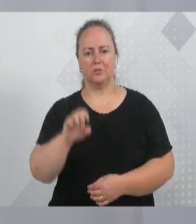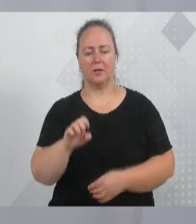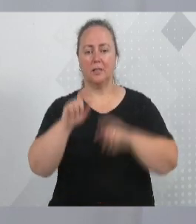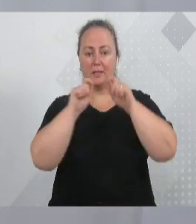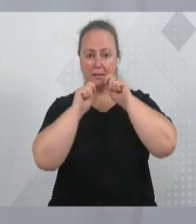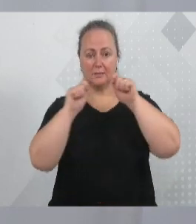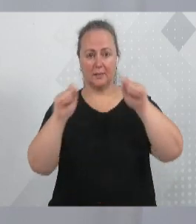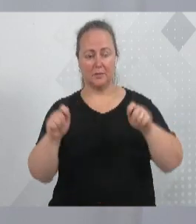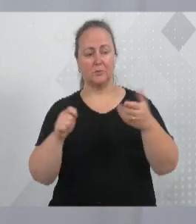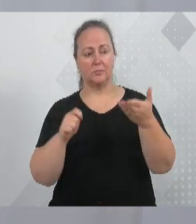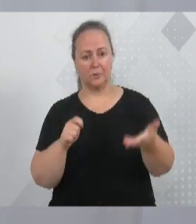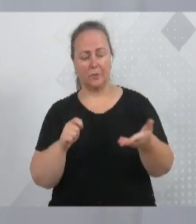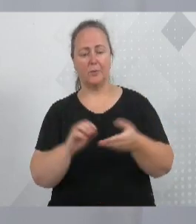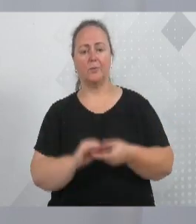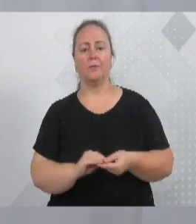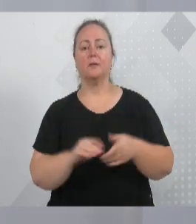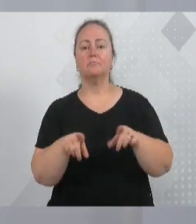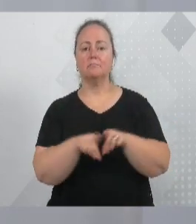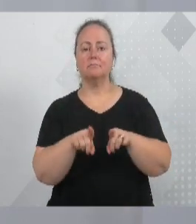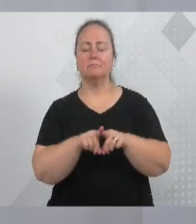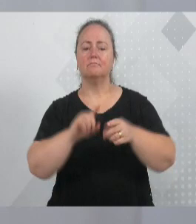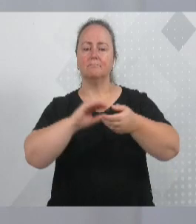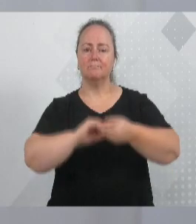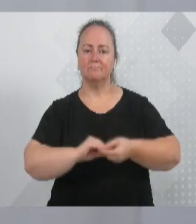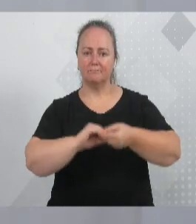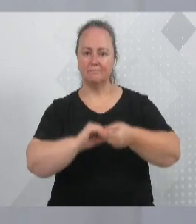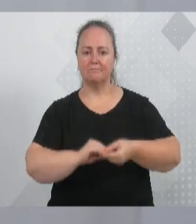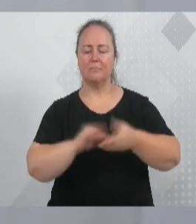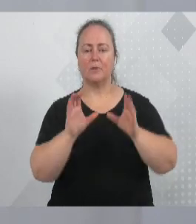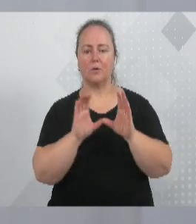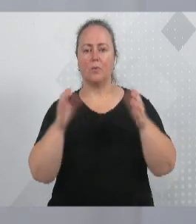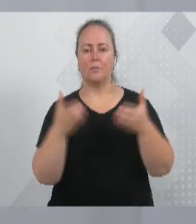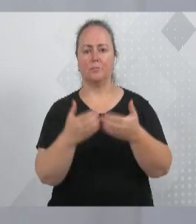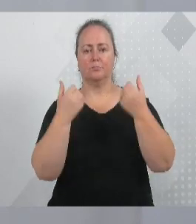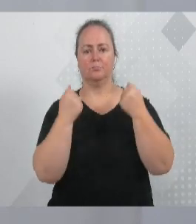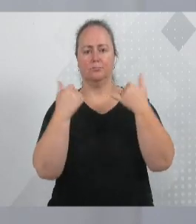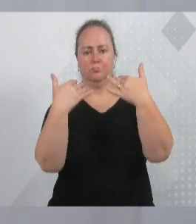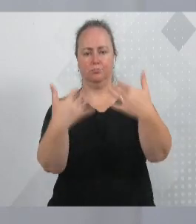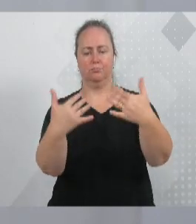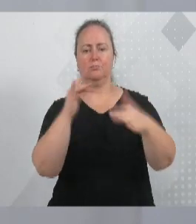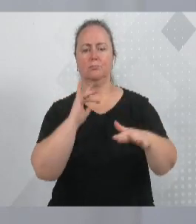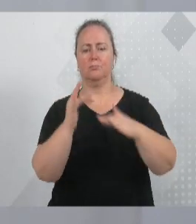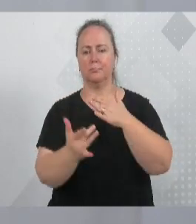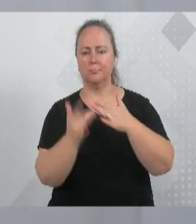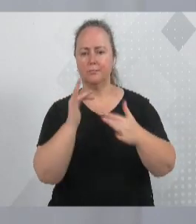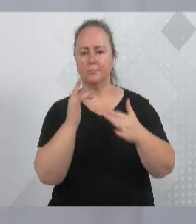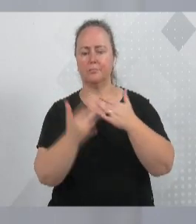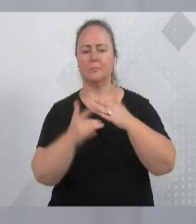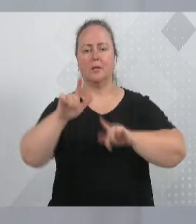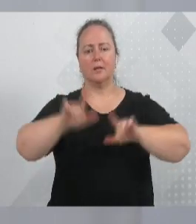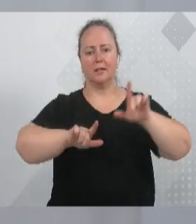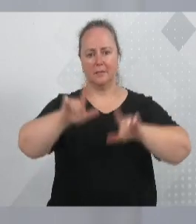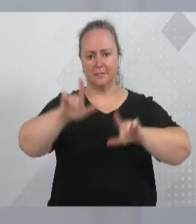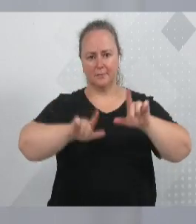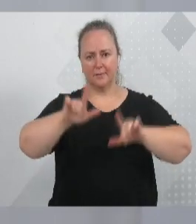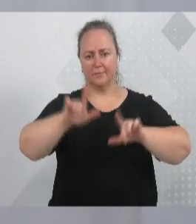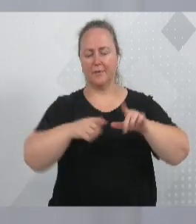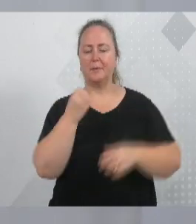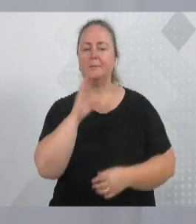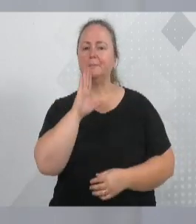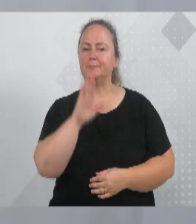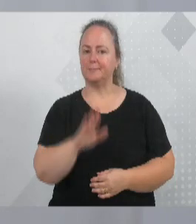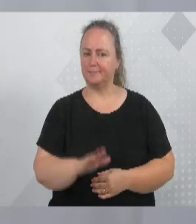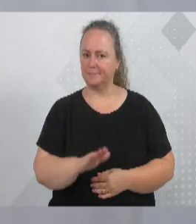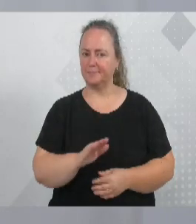cumprimentando eles cumprimento também a comunidade que nos acompanha pelas redes sociais tvl Boa